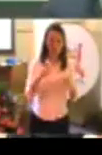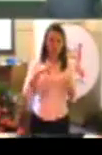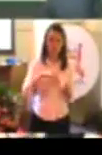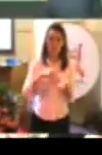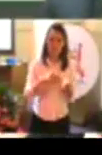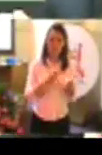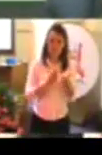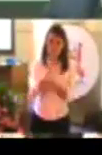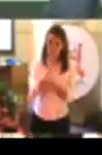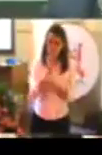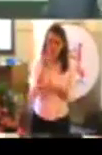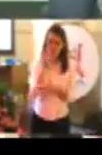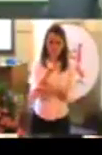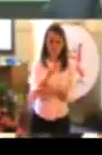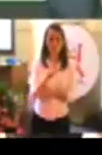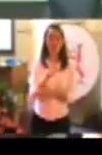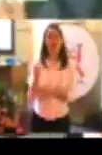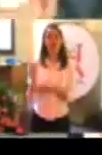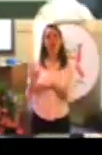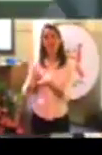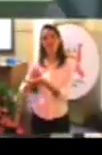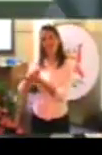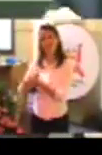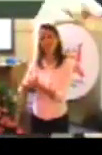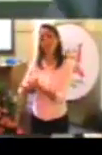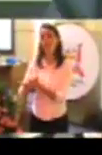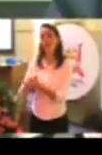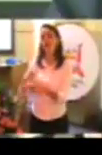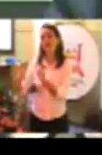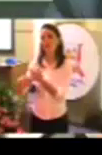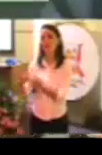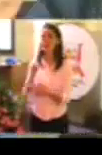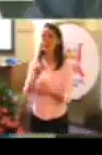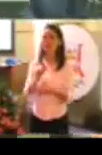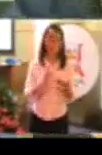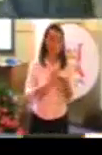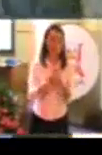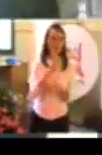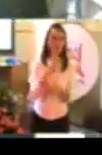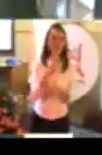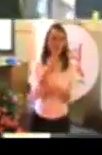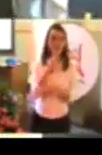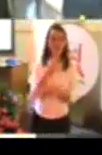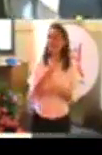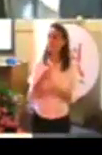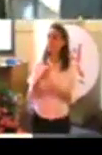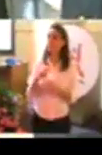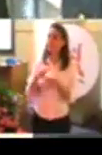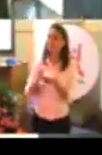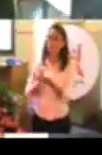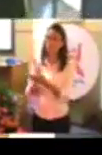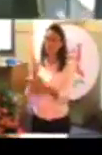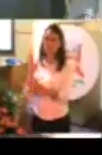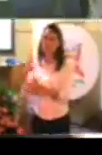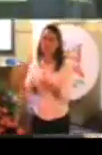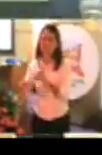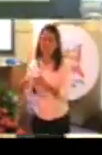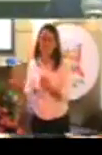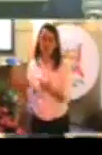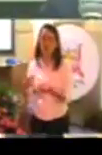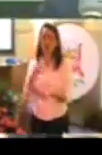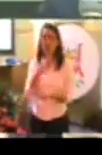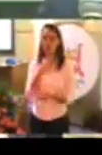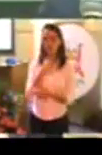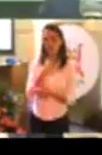concurso, no curso de formação. Se não forem aprovados no curso de formação, mesmo tendo sido aprovado no concurso, eles não